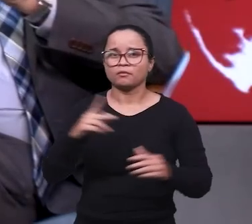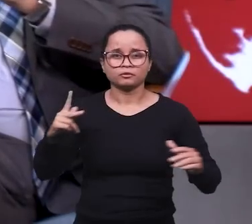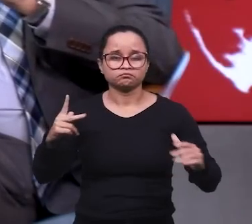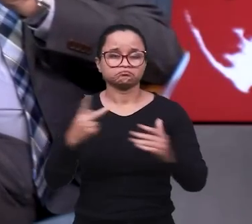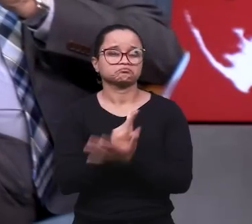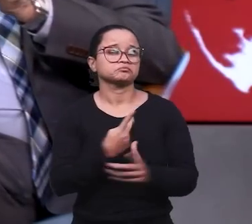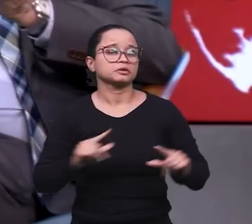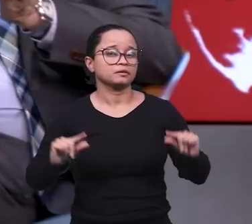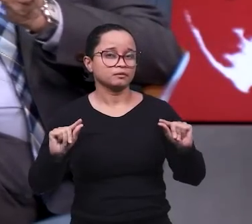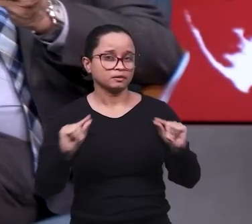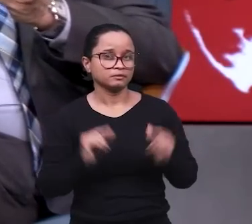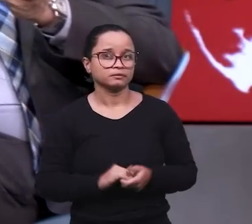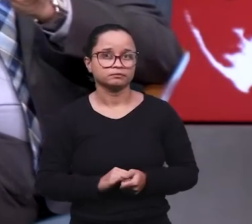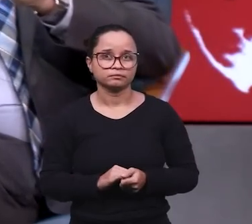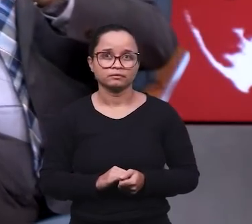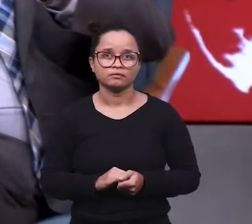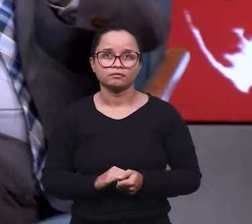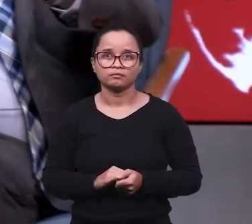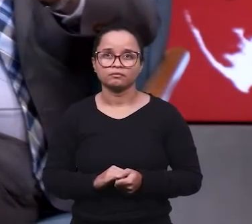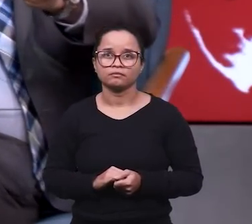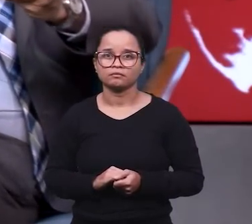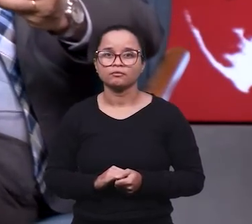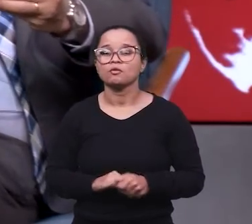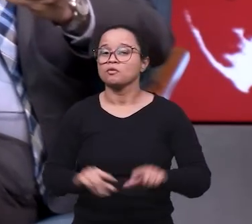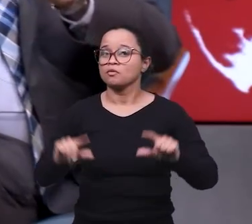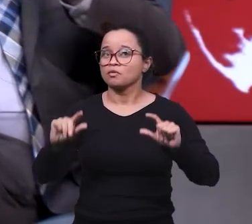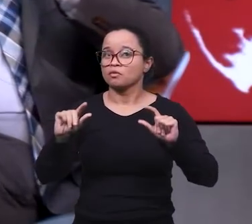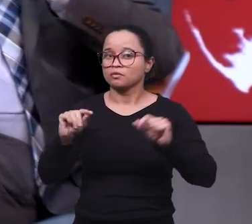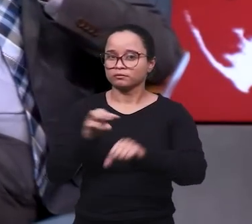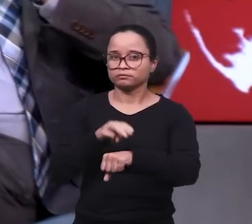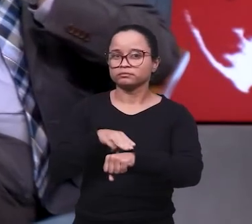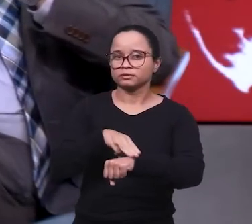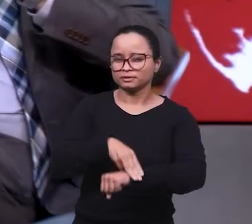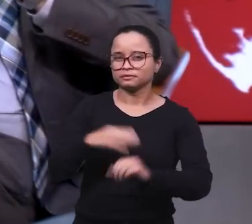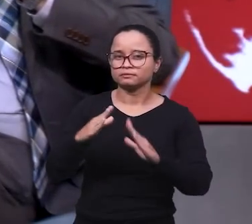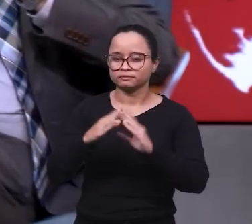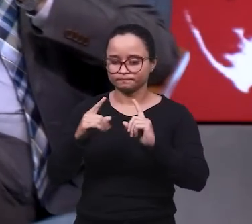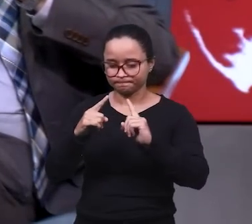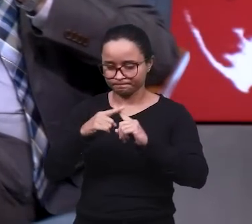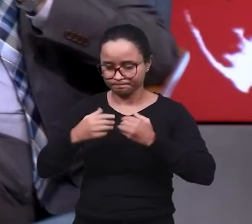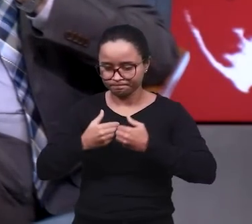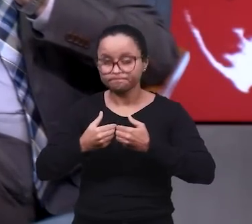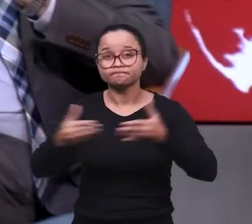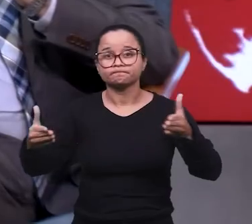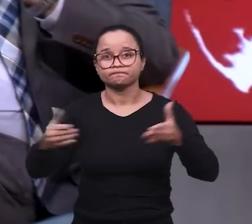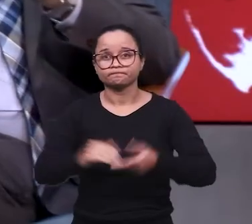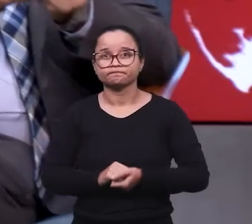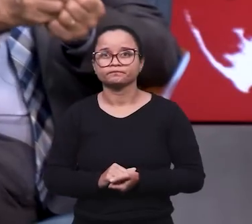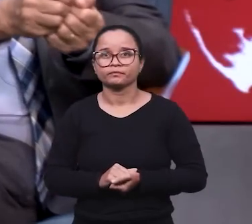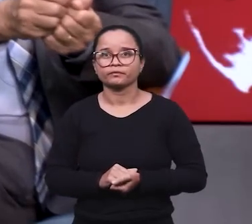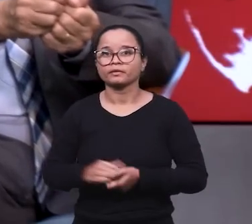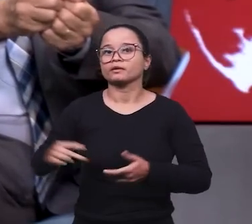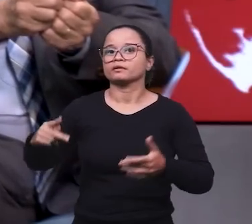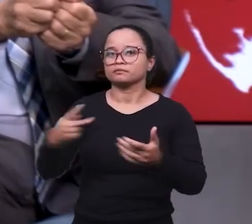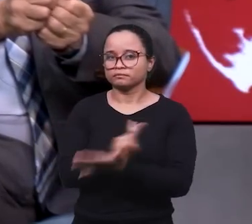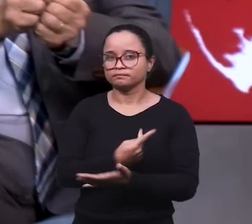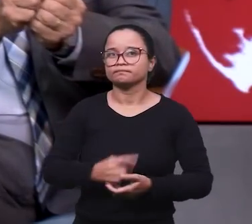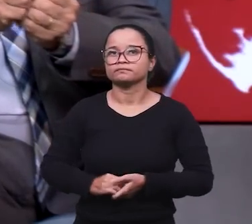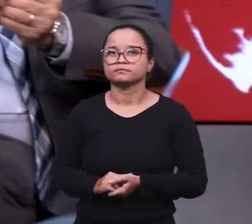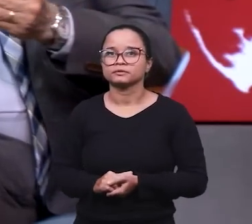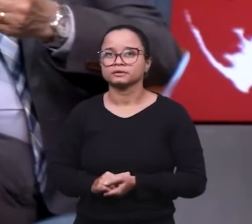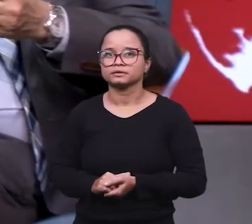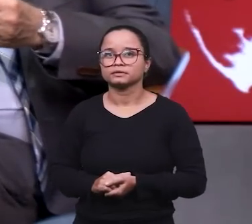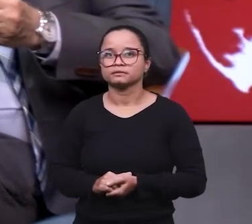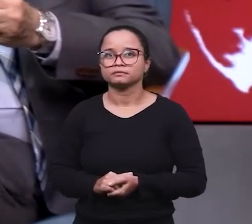que acontecer com ele? O que tem que acontecer no ministério da igreja primitiva, que aconteceu no ministério da igreja